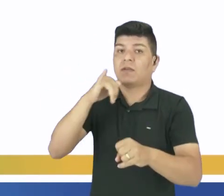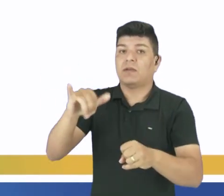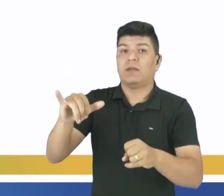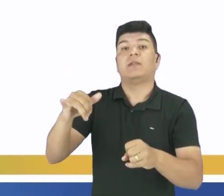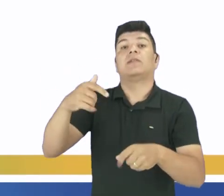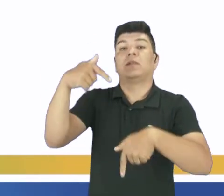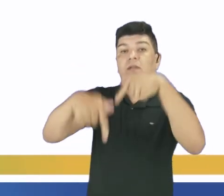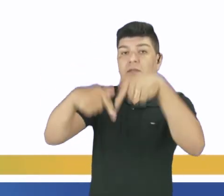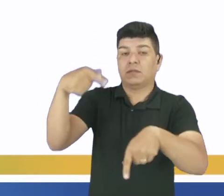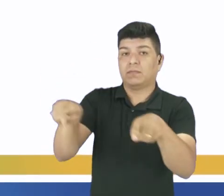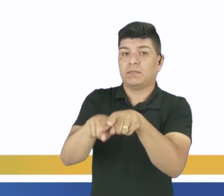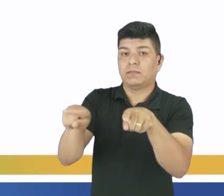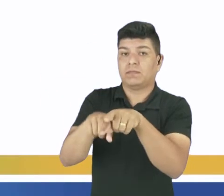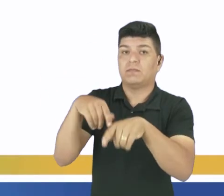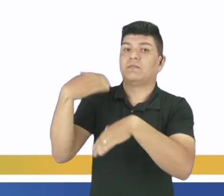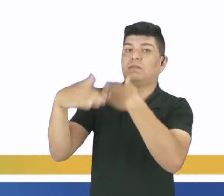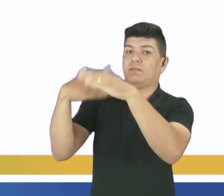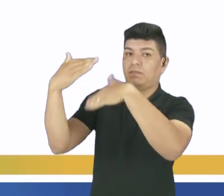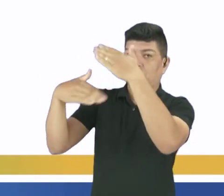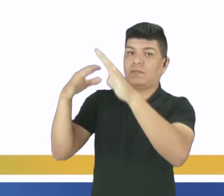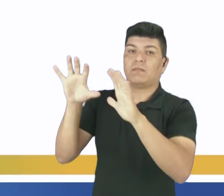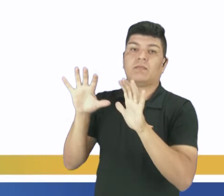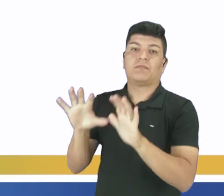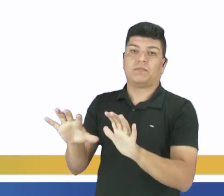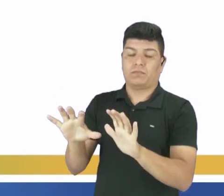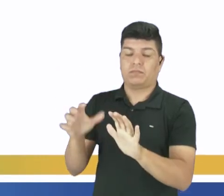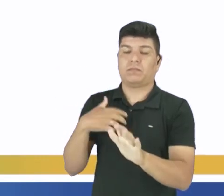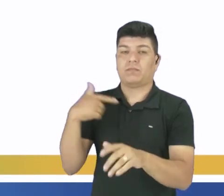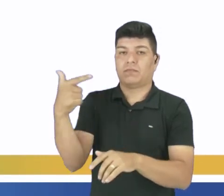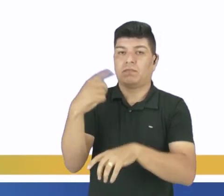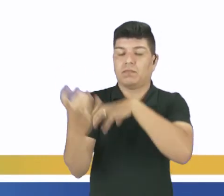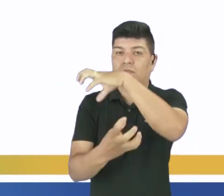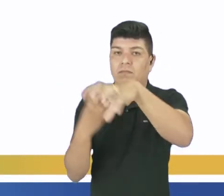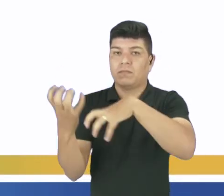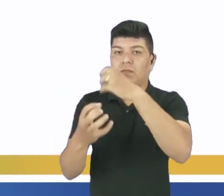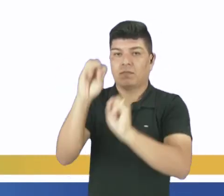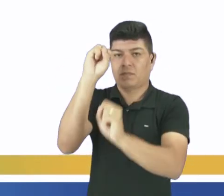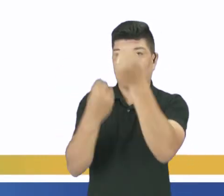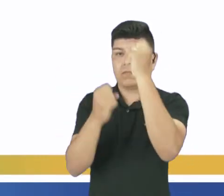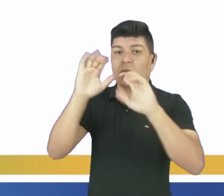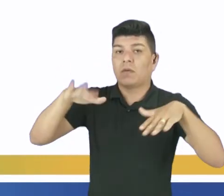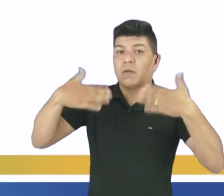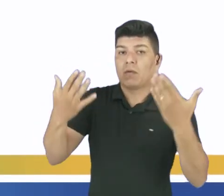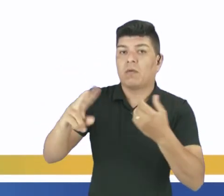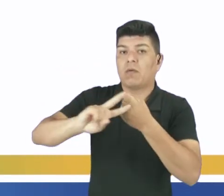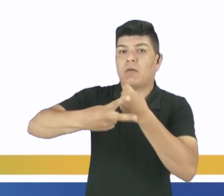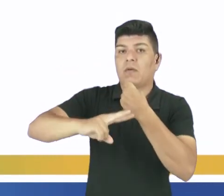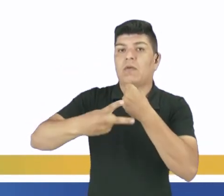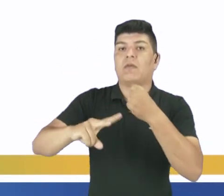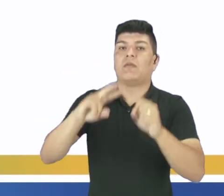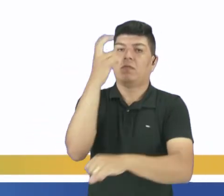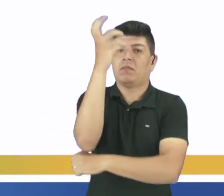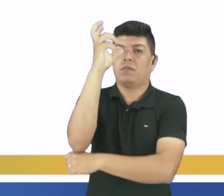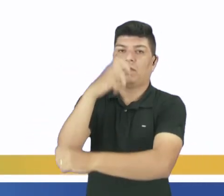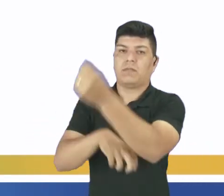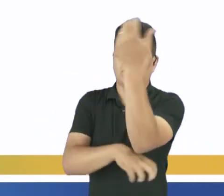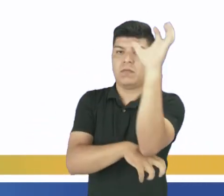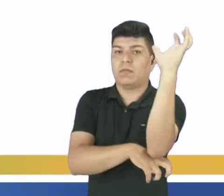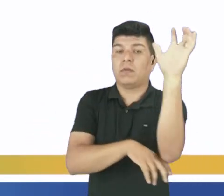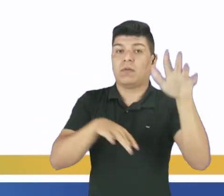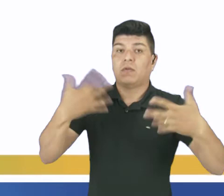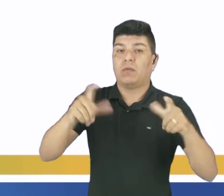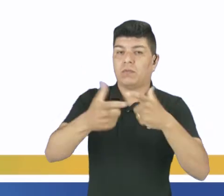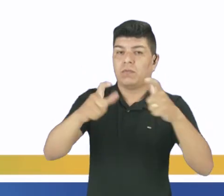e química que houveram avanço nesse período. Na segunda Revolução Industrial, quais foram as consequências ambientais?